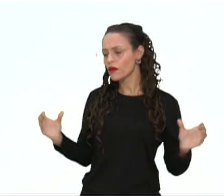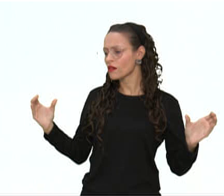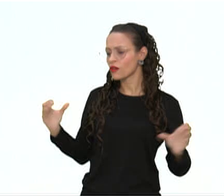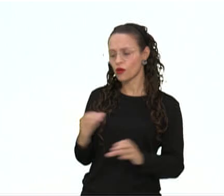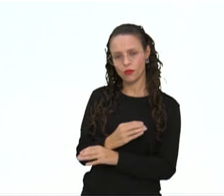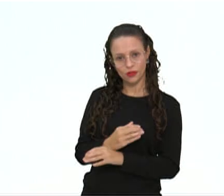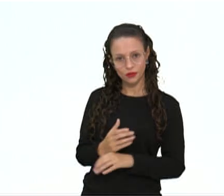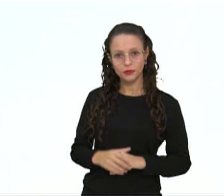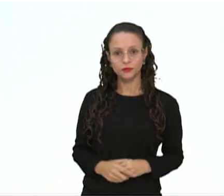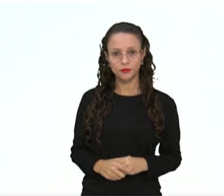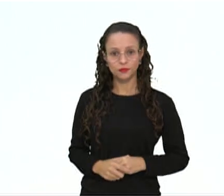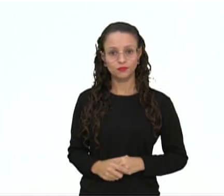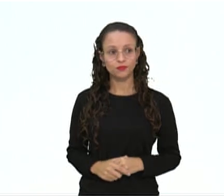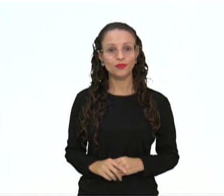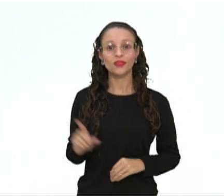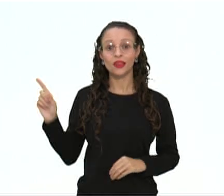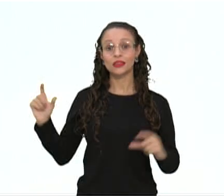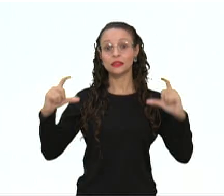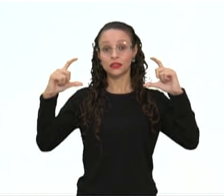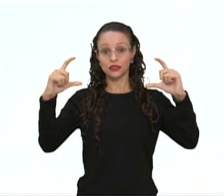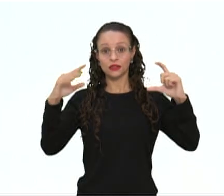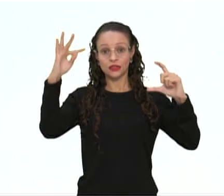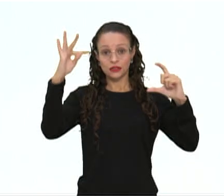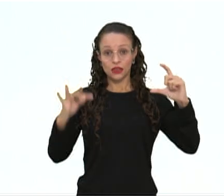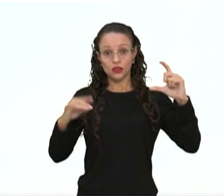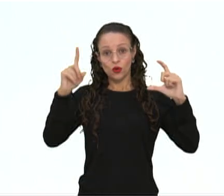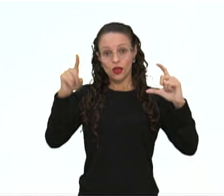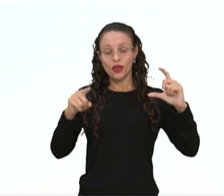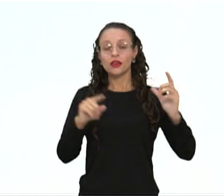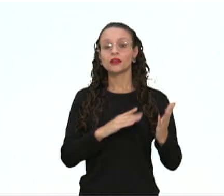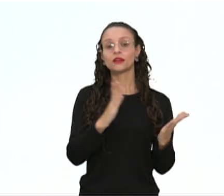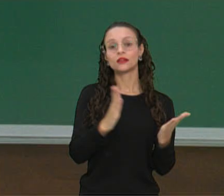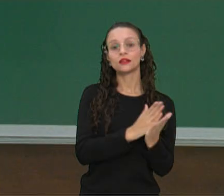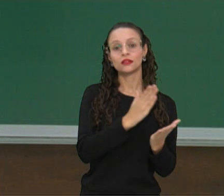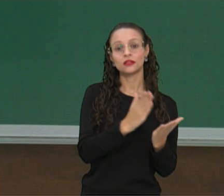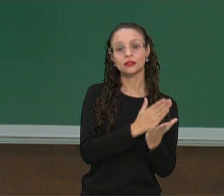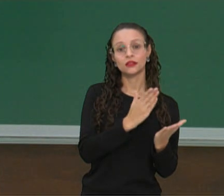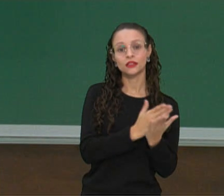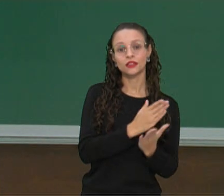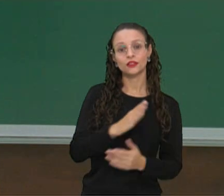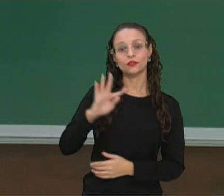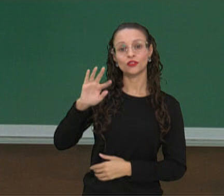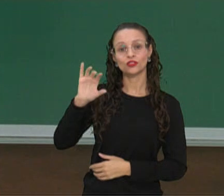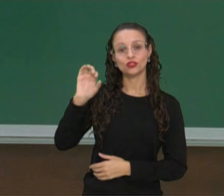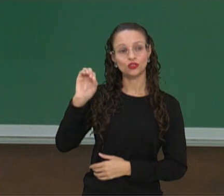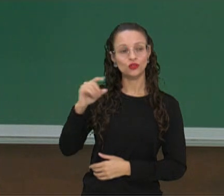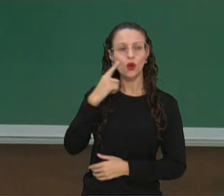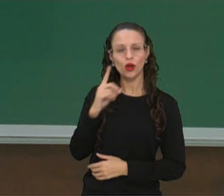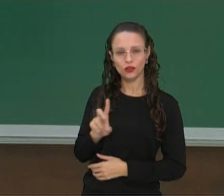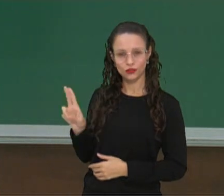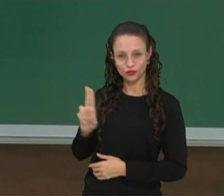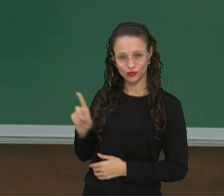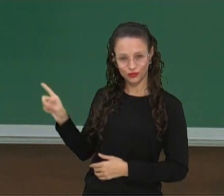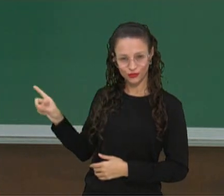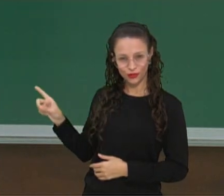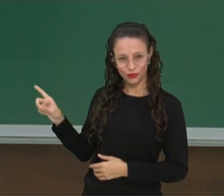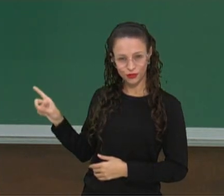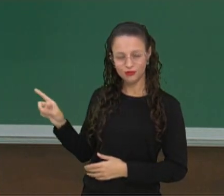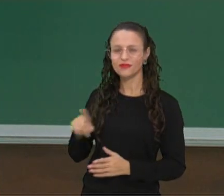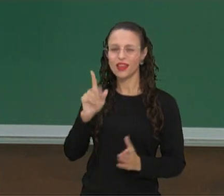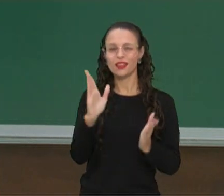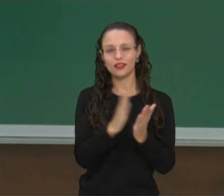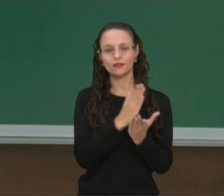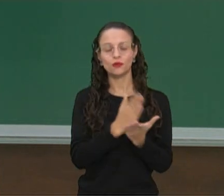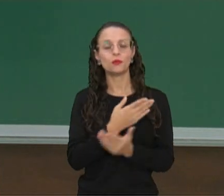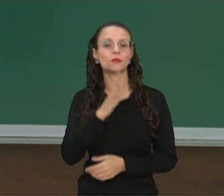completamente um ao outro. Esse trecho é extraído do livro que se chama Tio Tungstênio, Memórias de uma Infância Química. É um livro